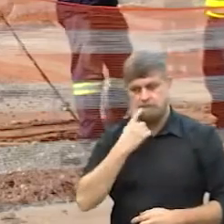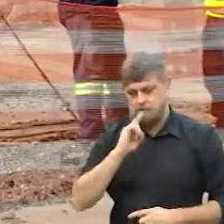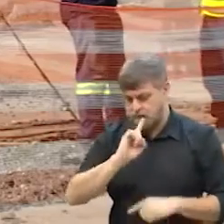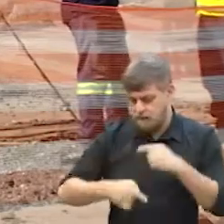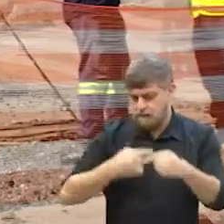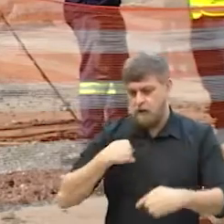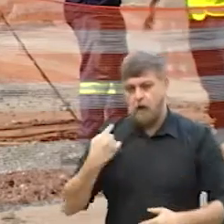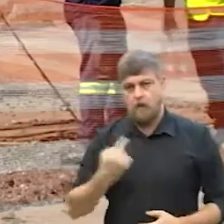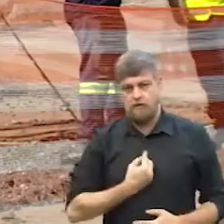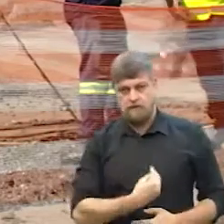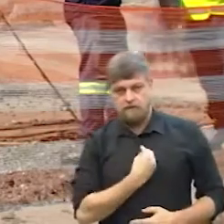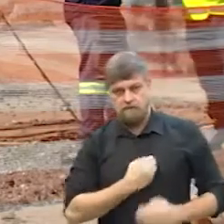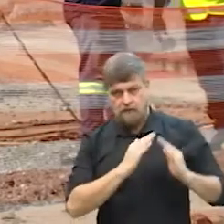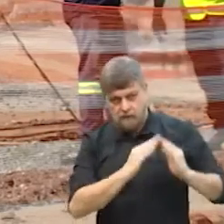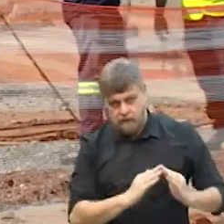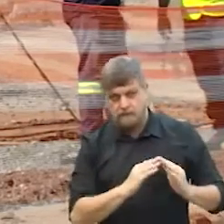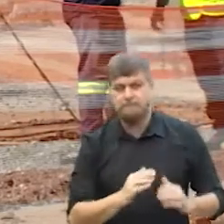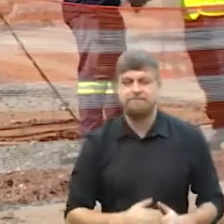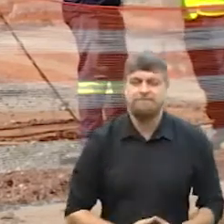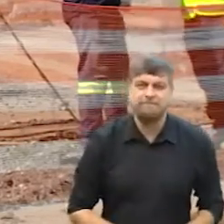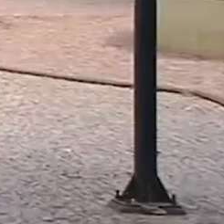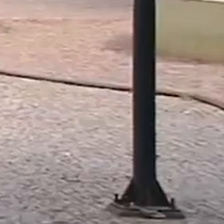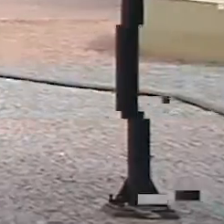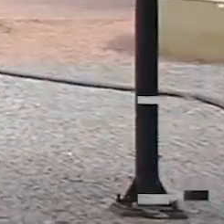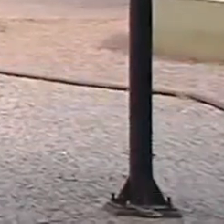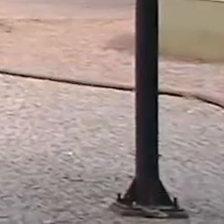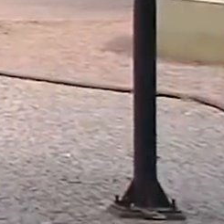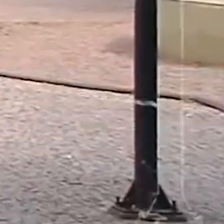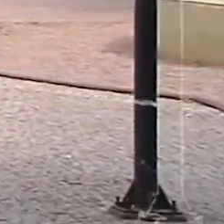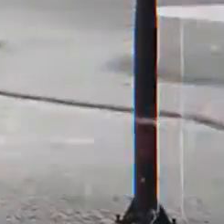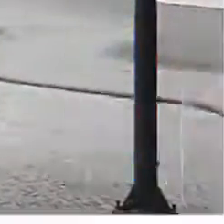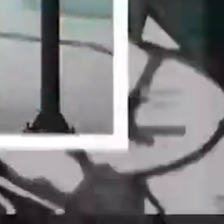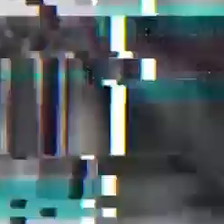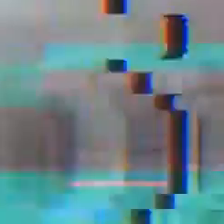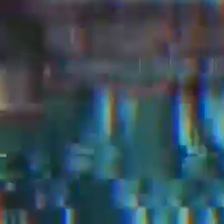para Campinas e principalmente para nós que moramos aqui.